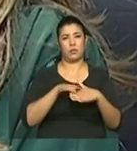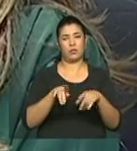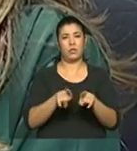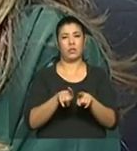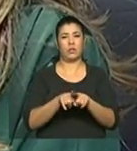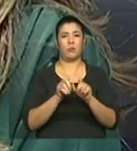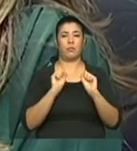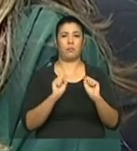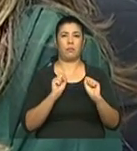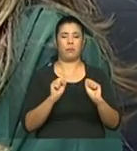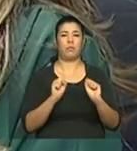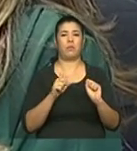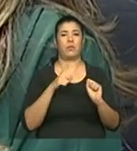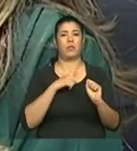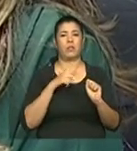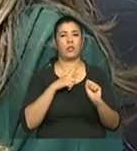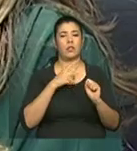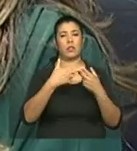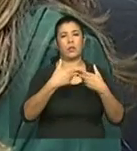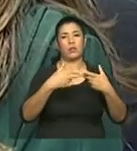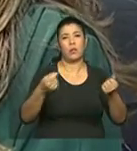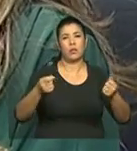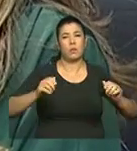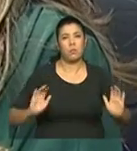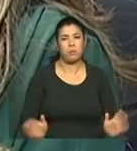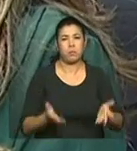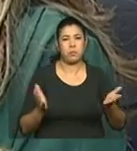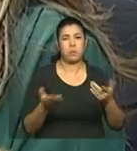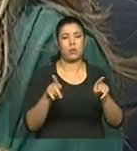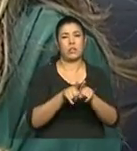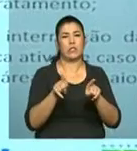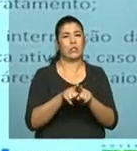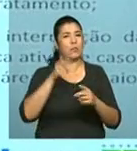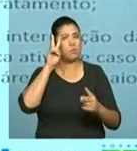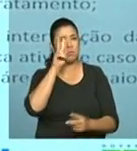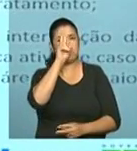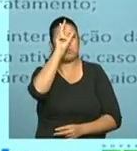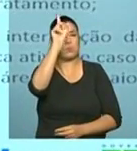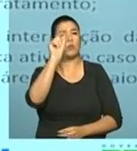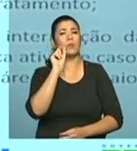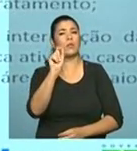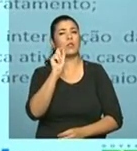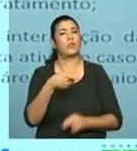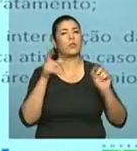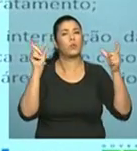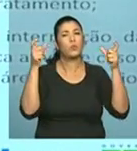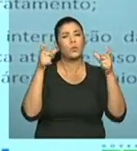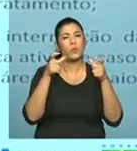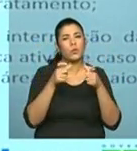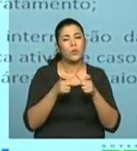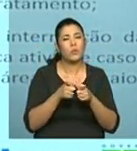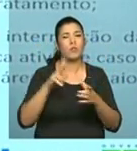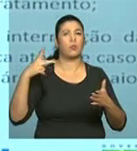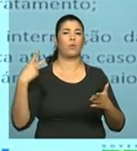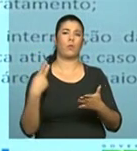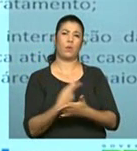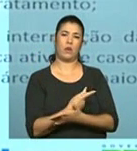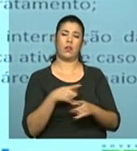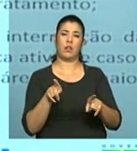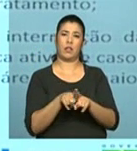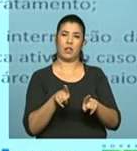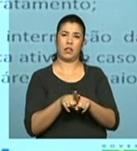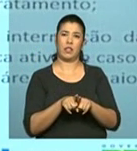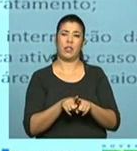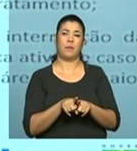saúde da família, por exemplo, impulsionou enormemente a diminuição de casos e o rompimento da cadeia